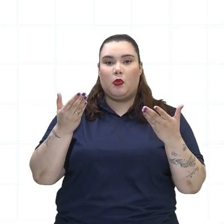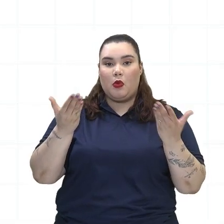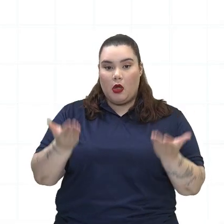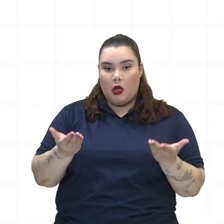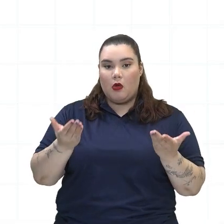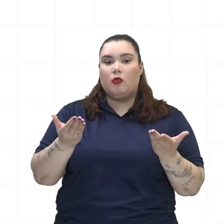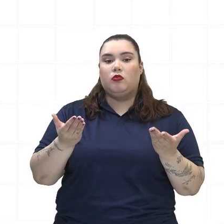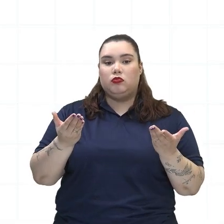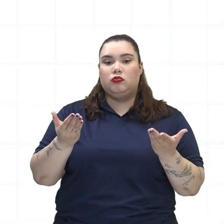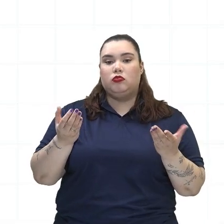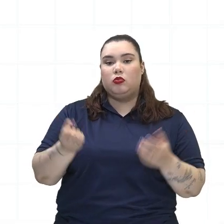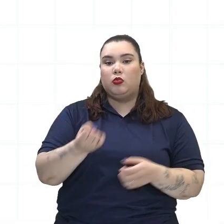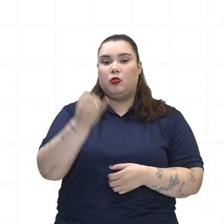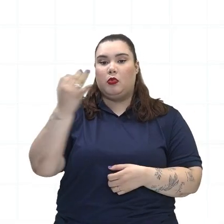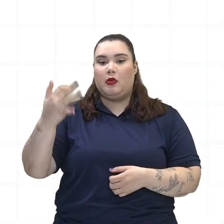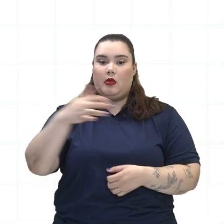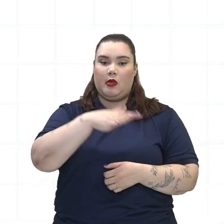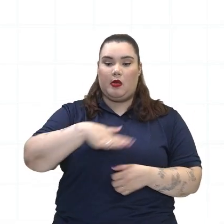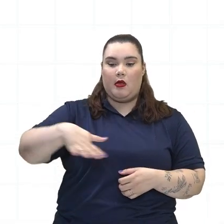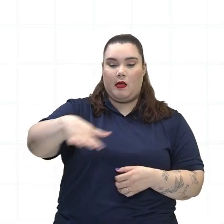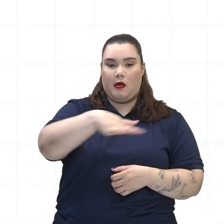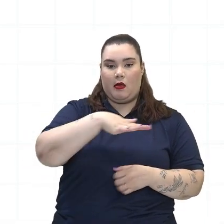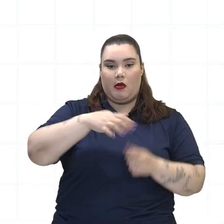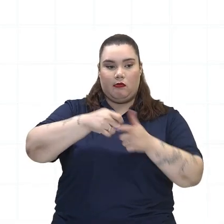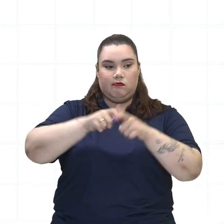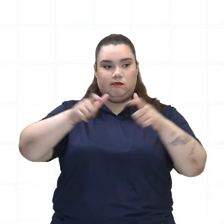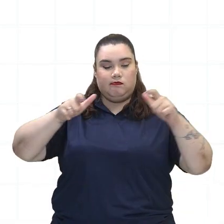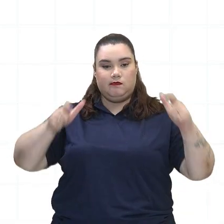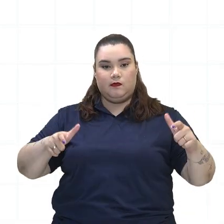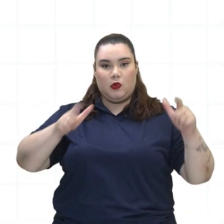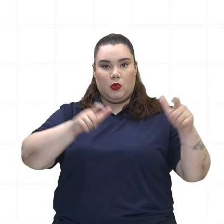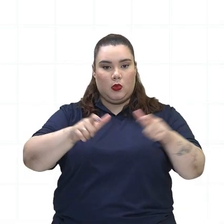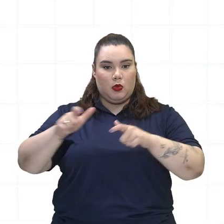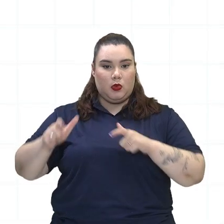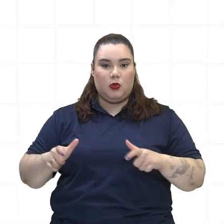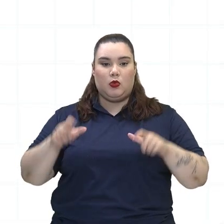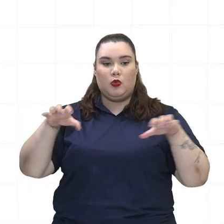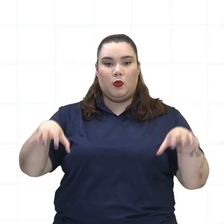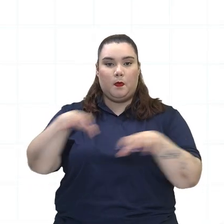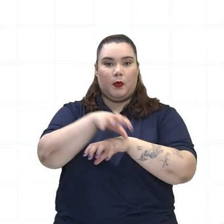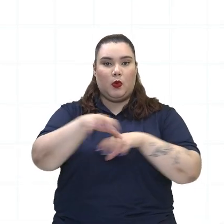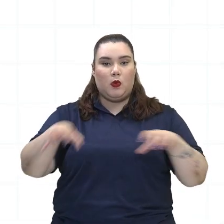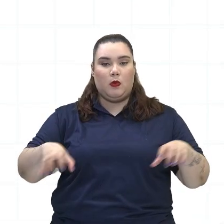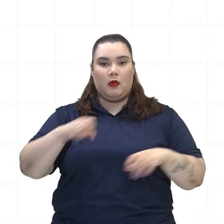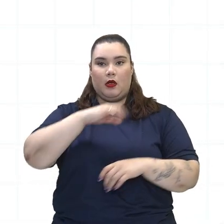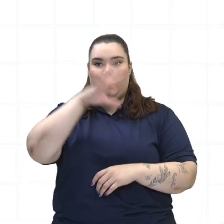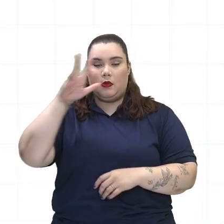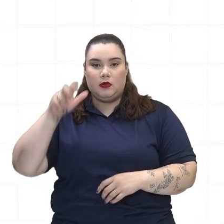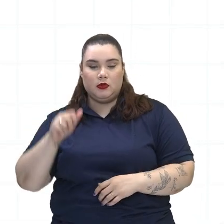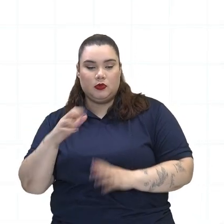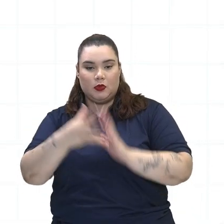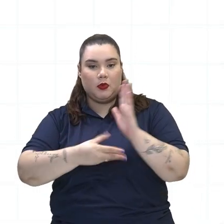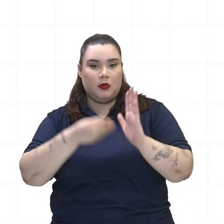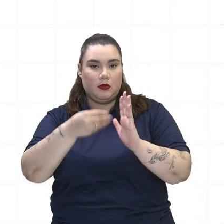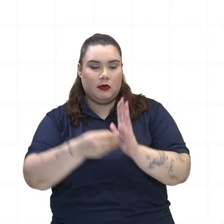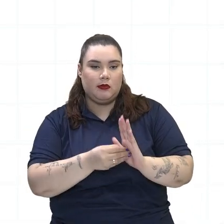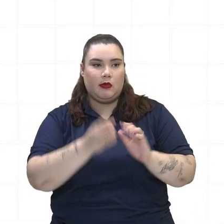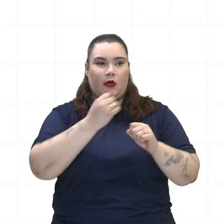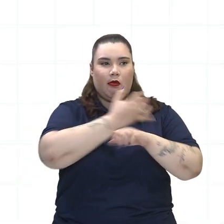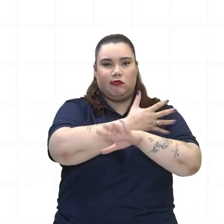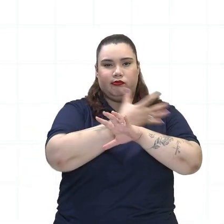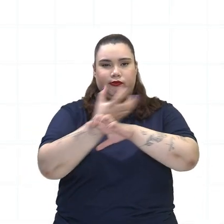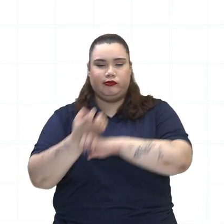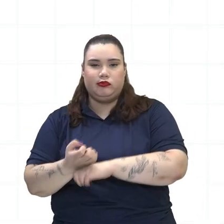do tamanho da área das unidades de conservação em cada um dos biomas: Amazônia, Cerrado, Caatinga, Mata